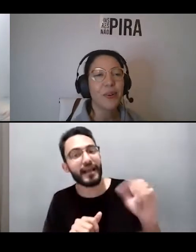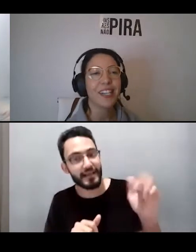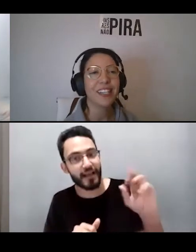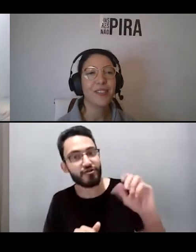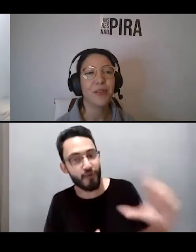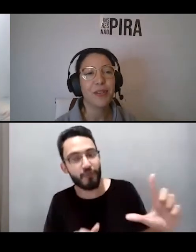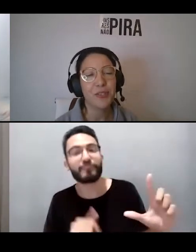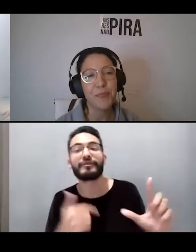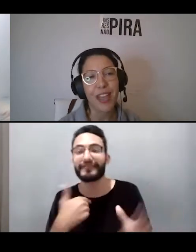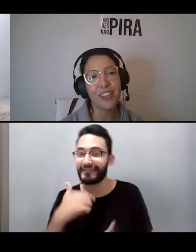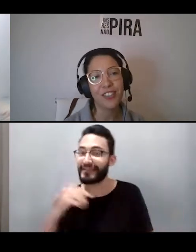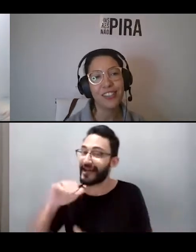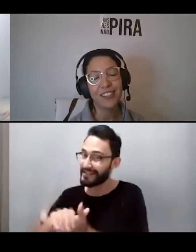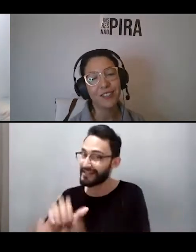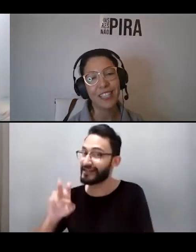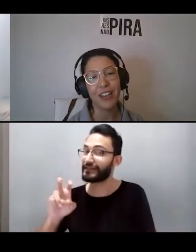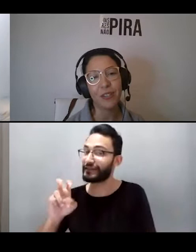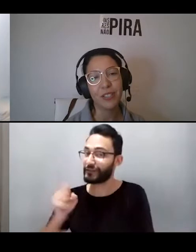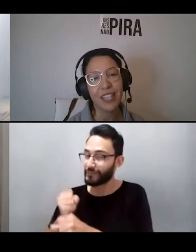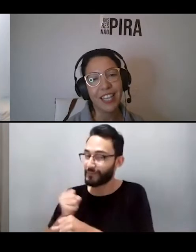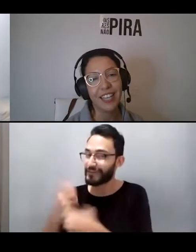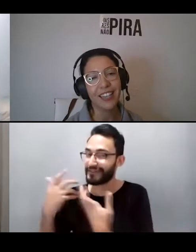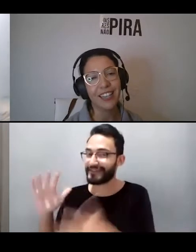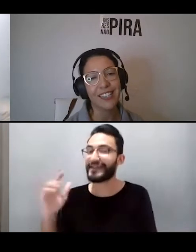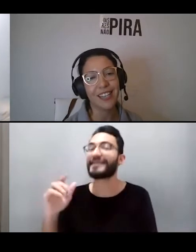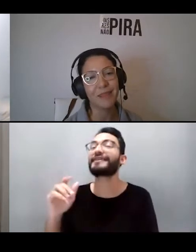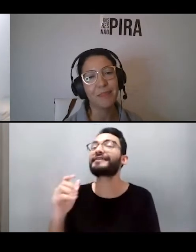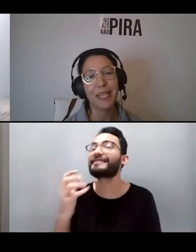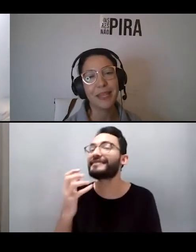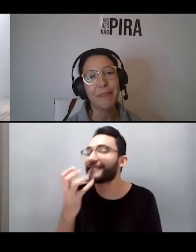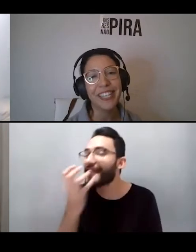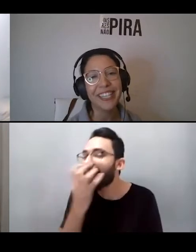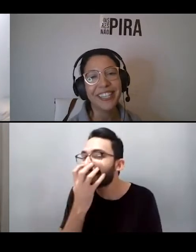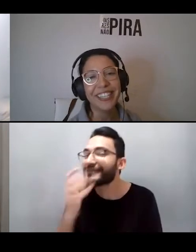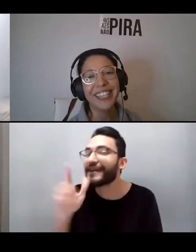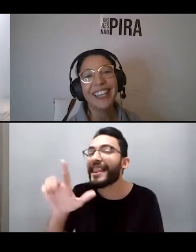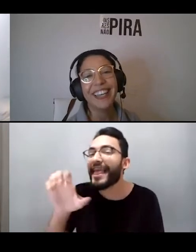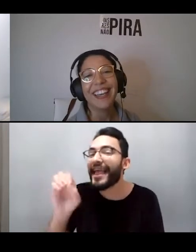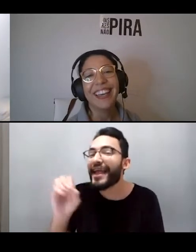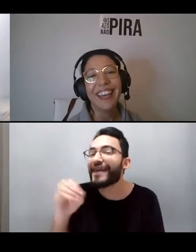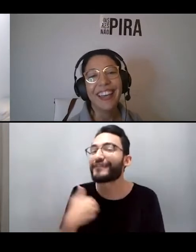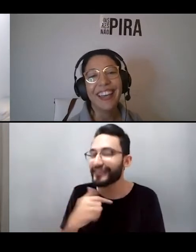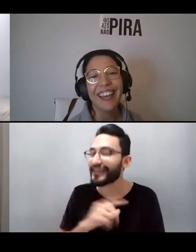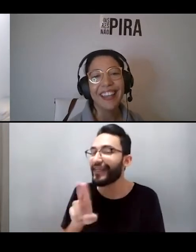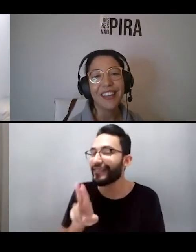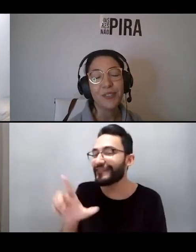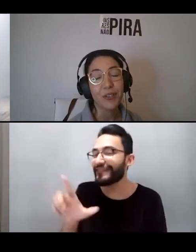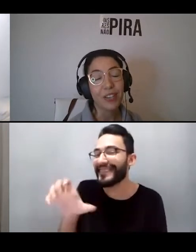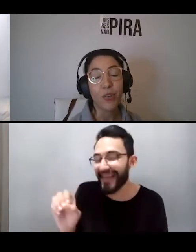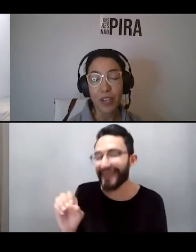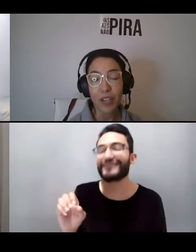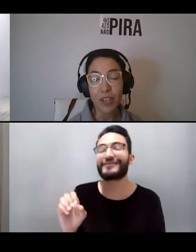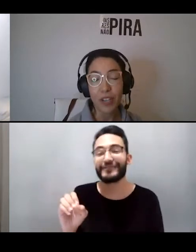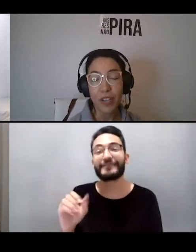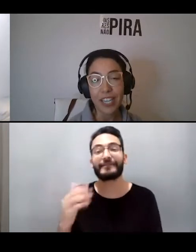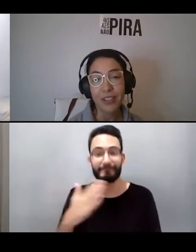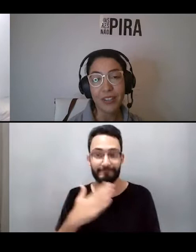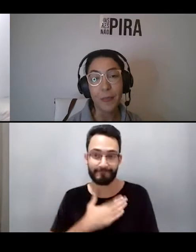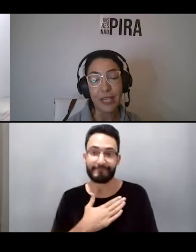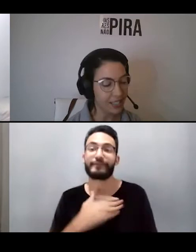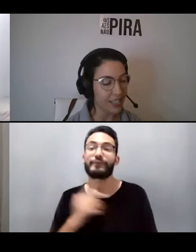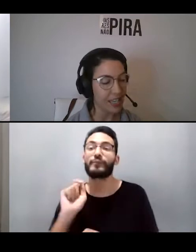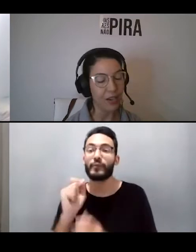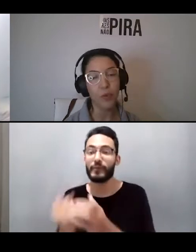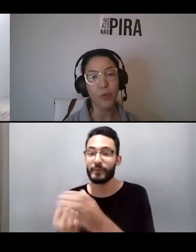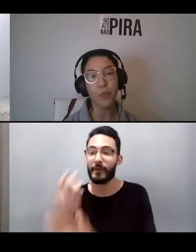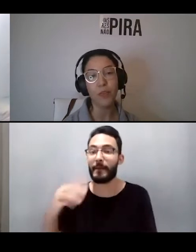casada há 5 anos, sou mãe de pet, o Léo, adotei ele nessa pandemia aí. Eu sou co-criadora do